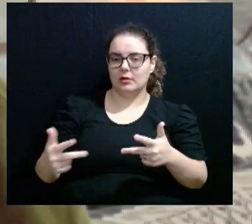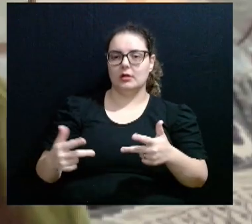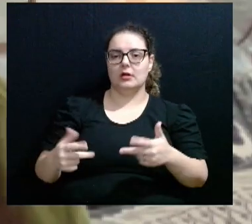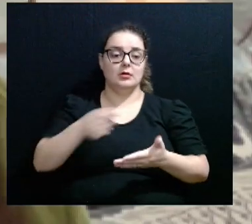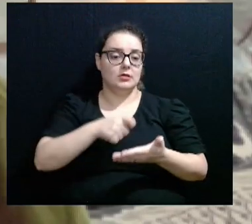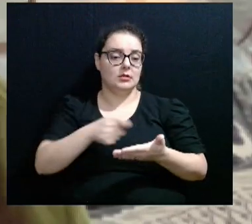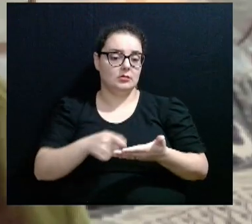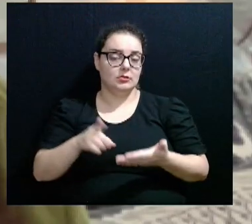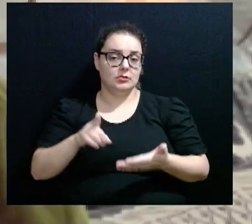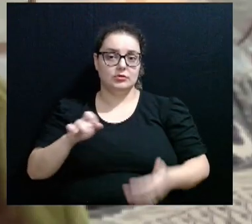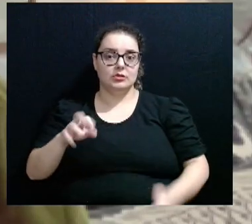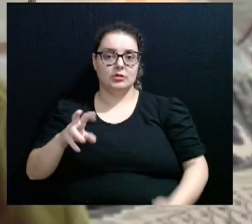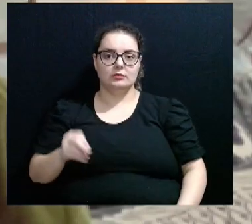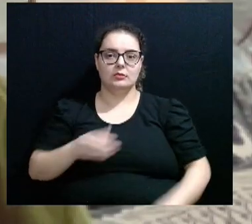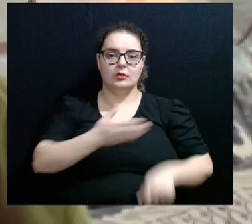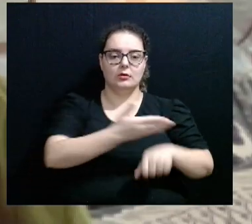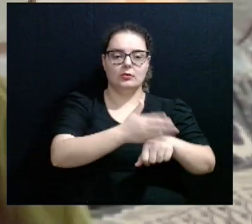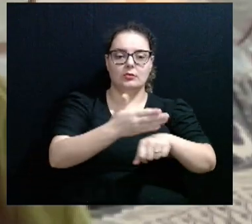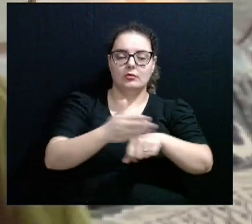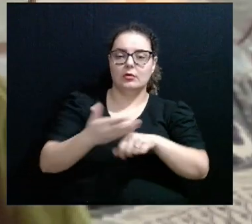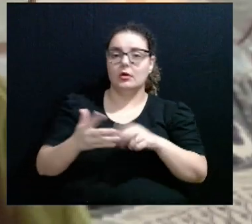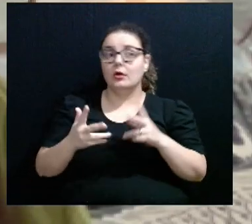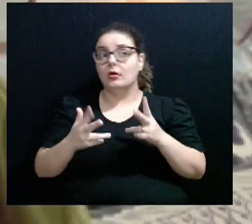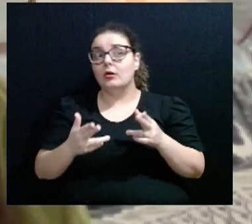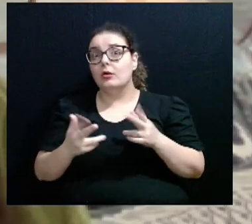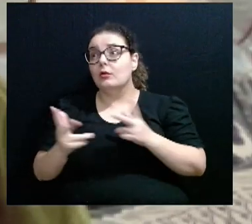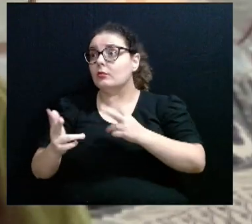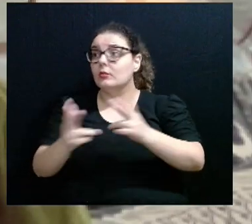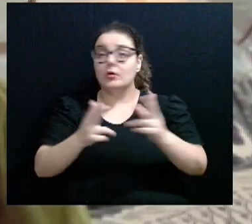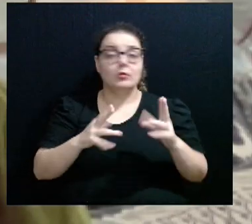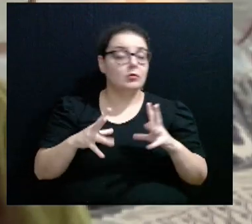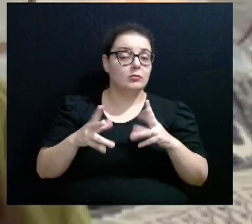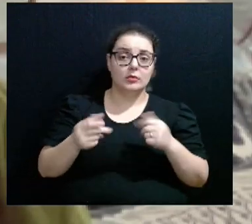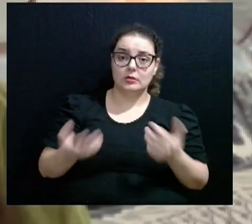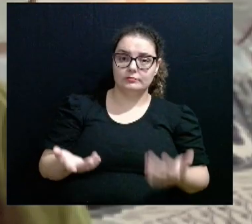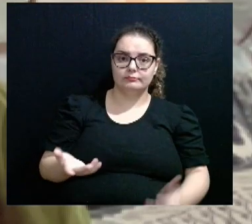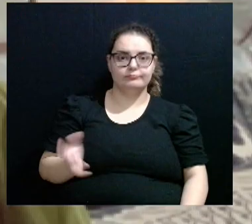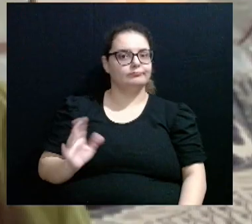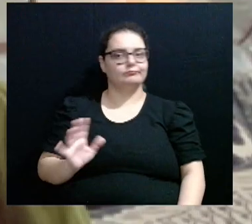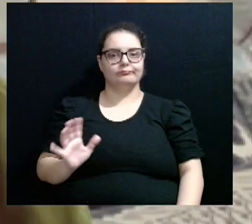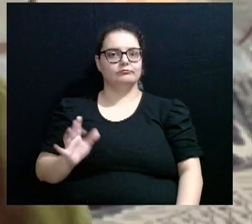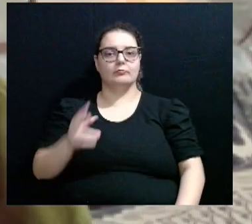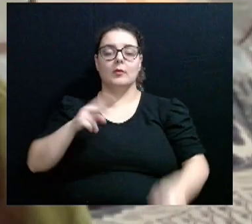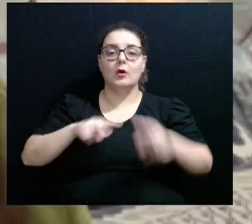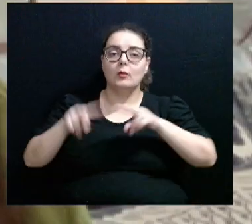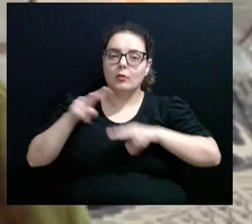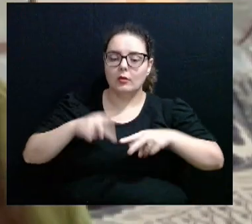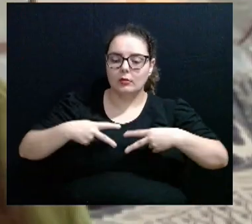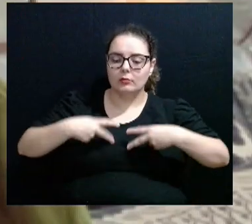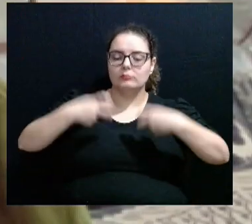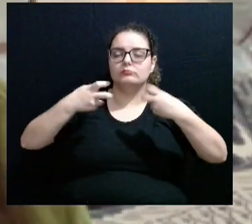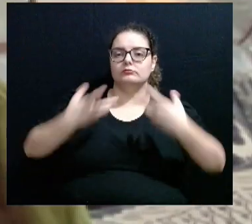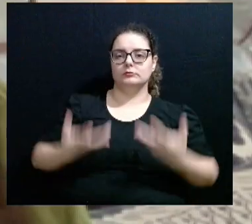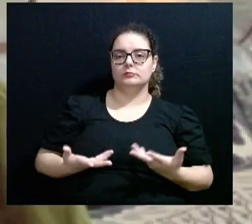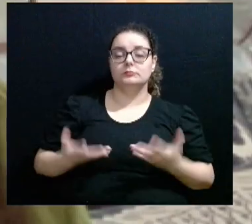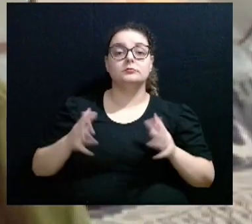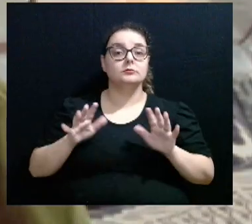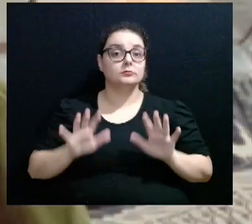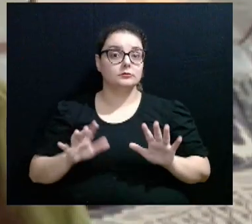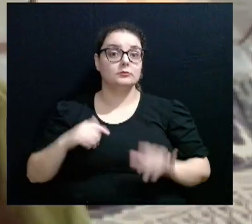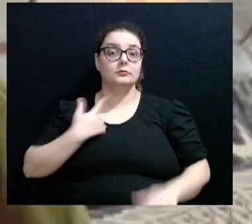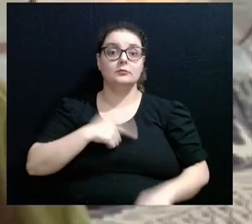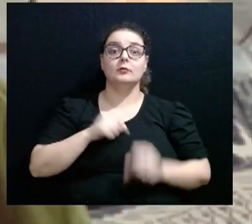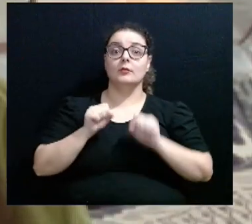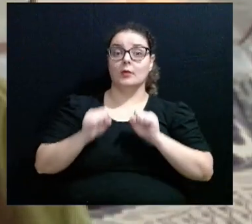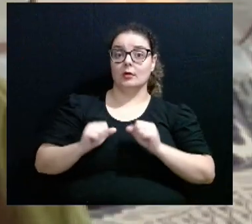colocar práticas como se fosse igual para todo mundo, né? E não num olhar de autoconhecimento. Então, a gente pode sim construir uma vida